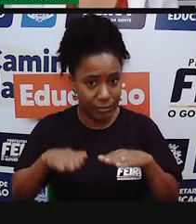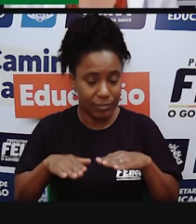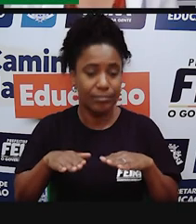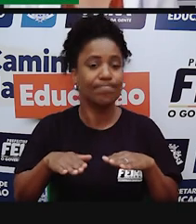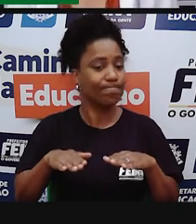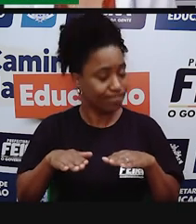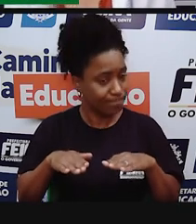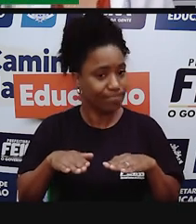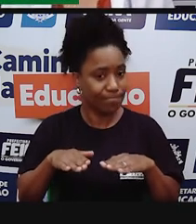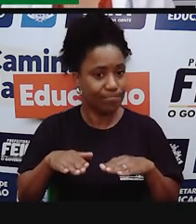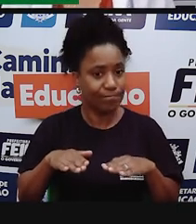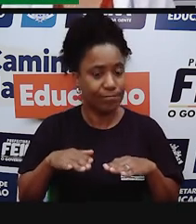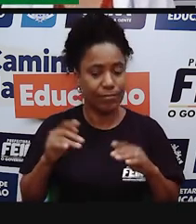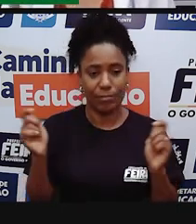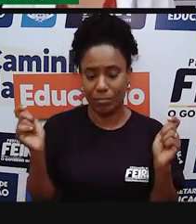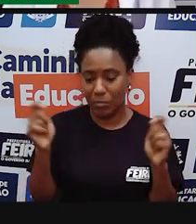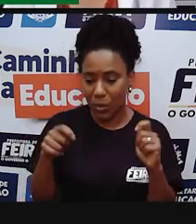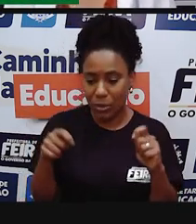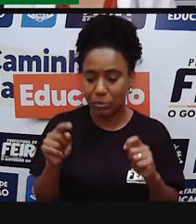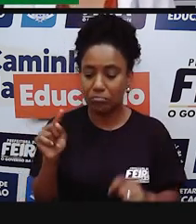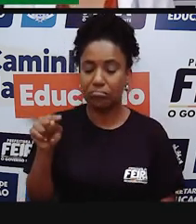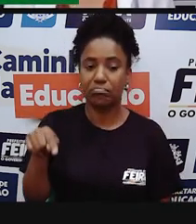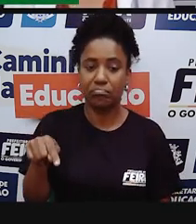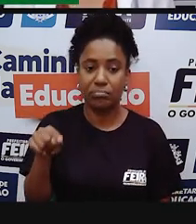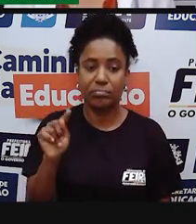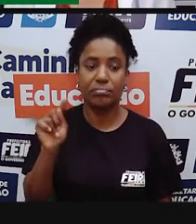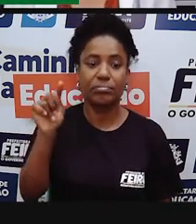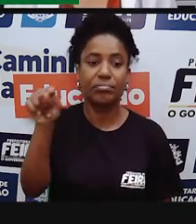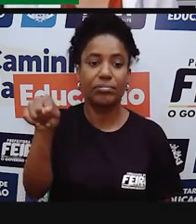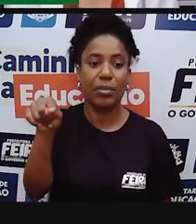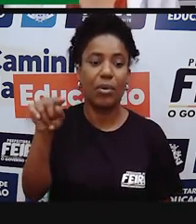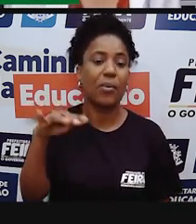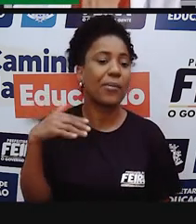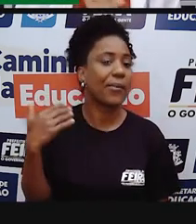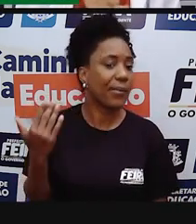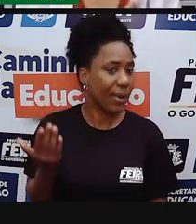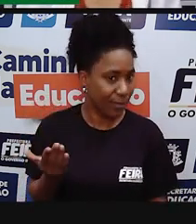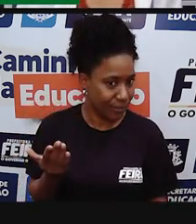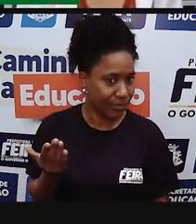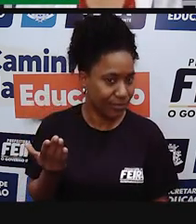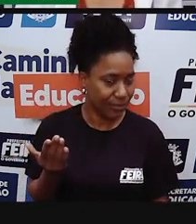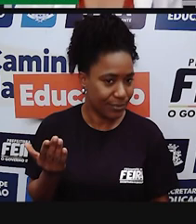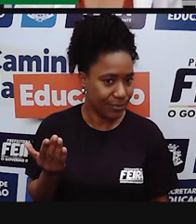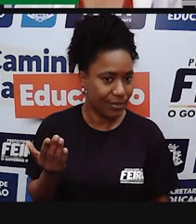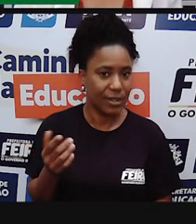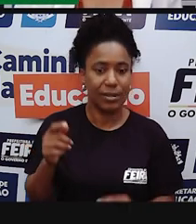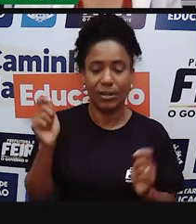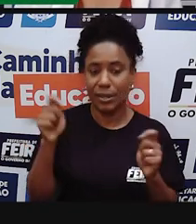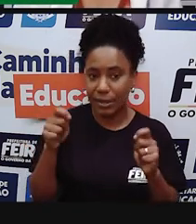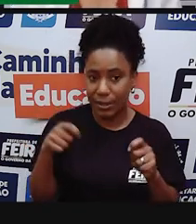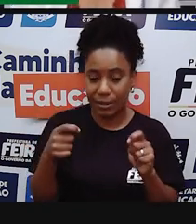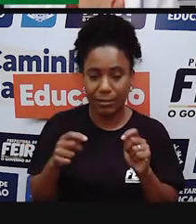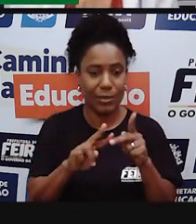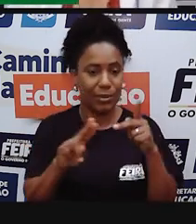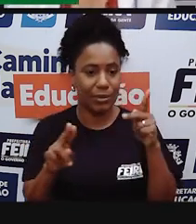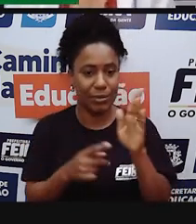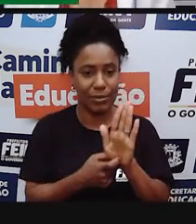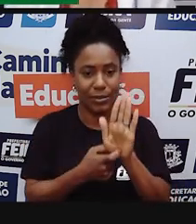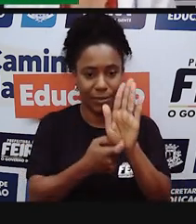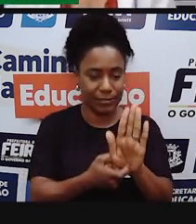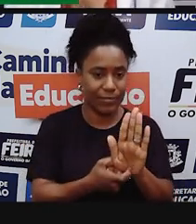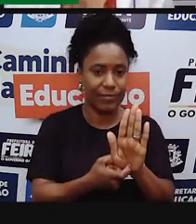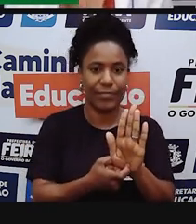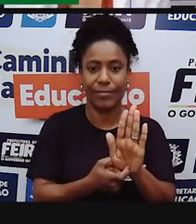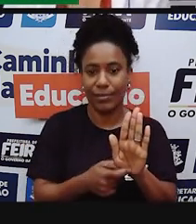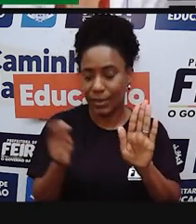de acordo com o interlocutor está falando então eu tenho os pronomes demonstrativos para me